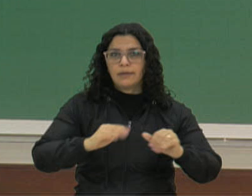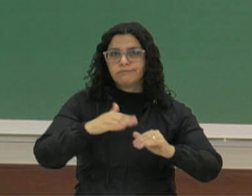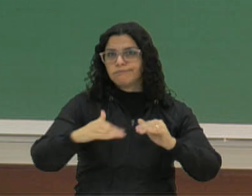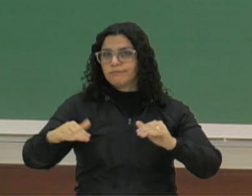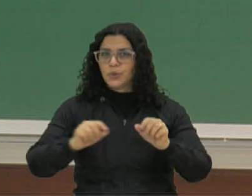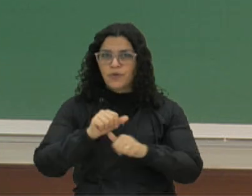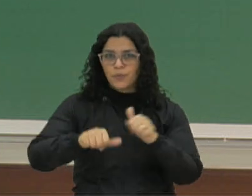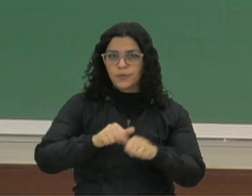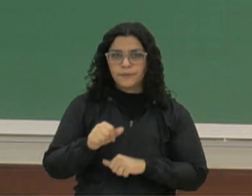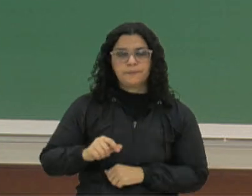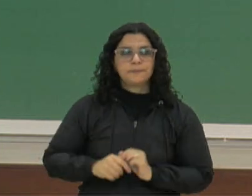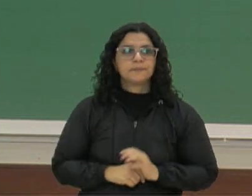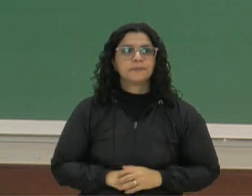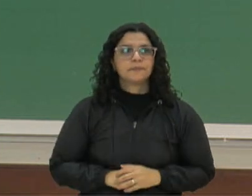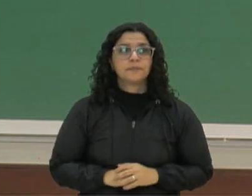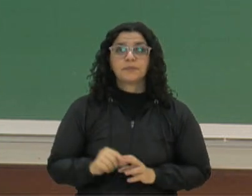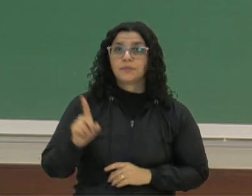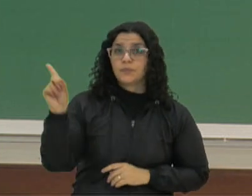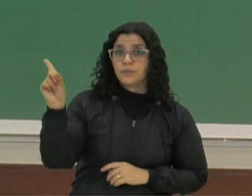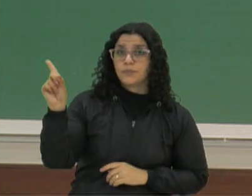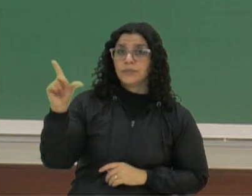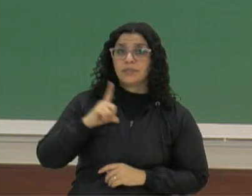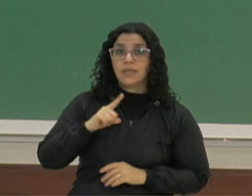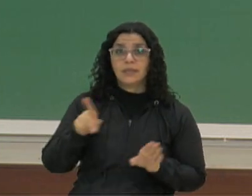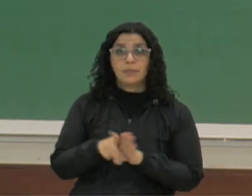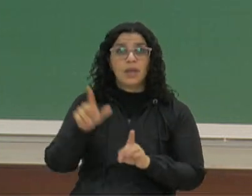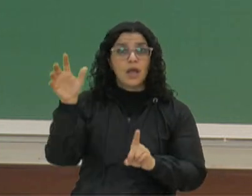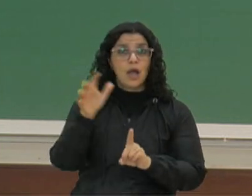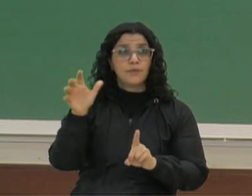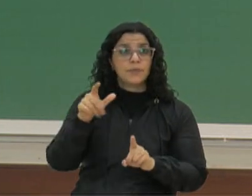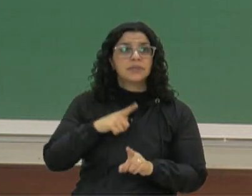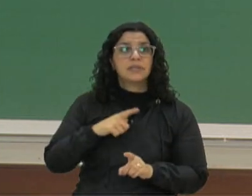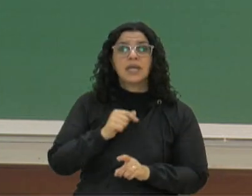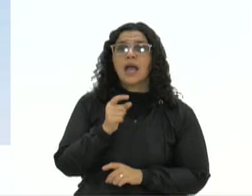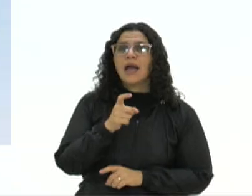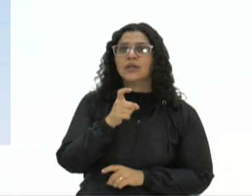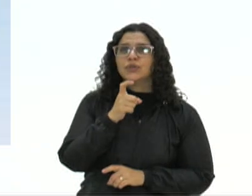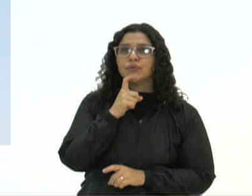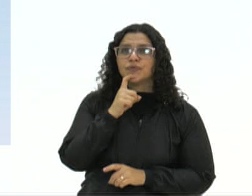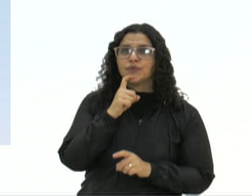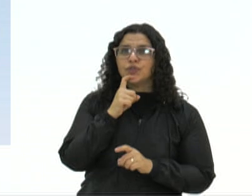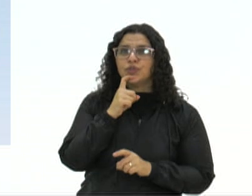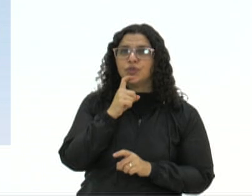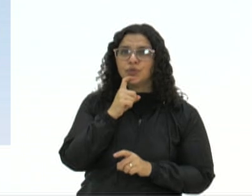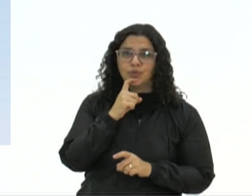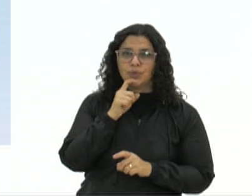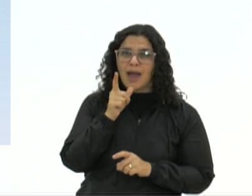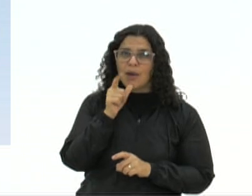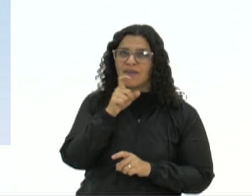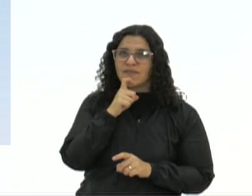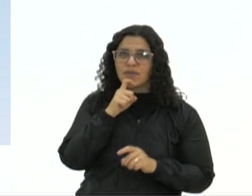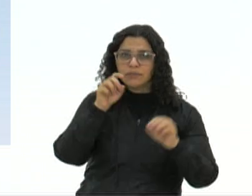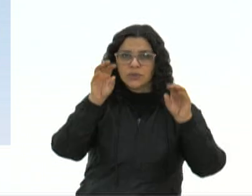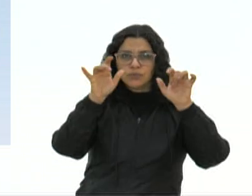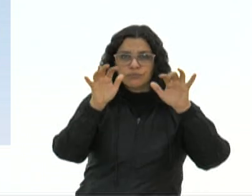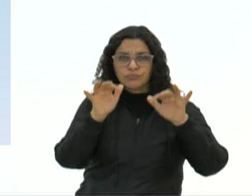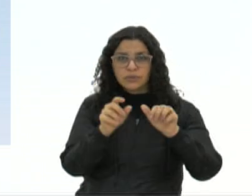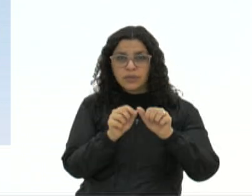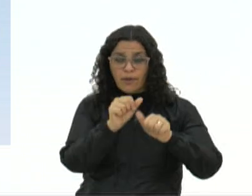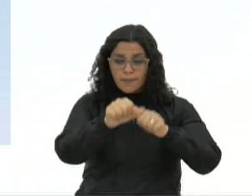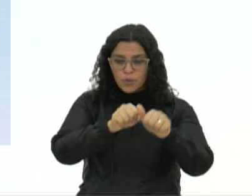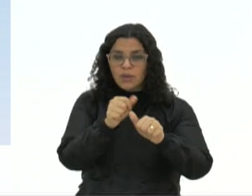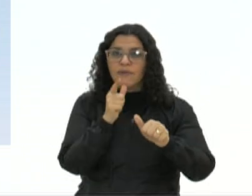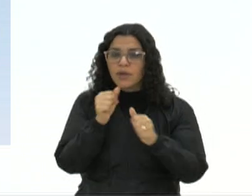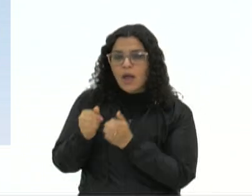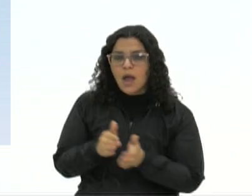superfície. Entre os agentes externos nós temos as geleiras, o derretimento delas dá origem a rios, o deslizamento